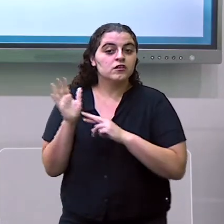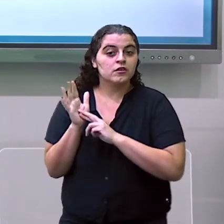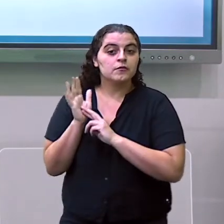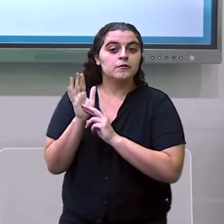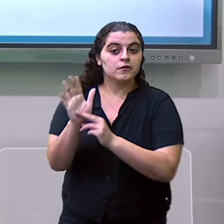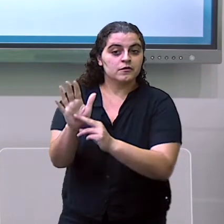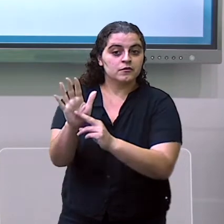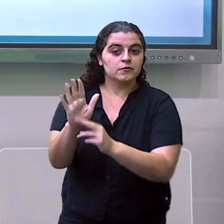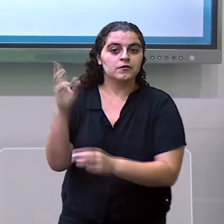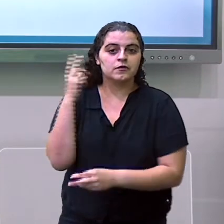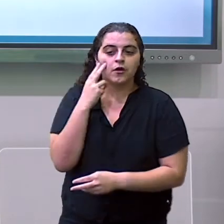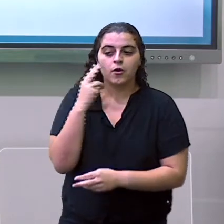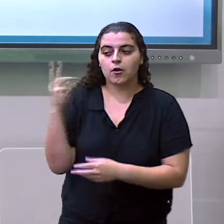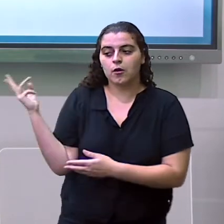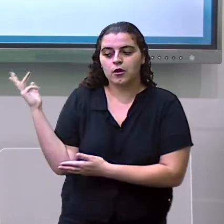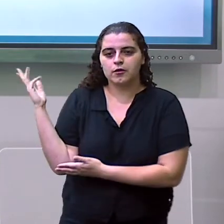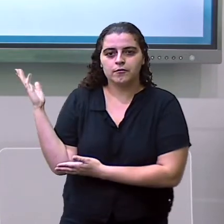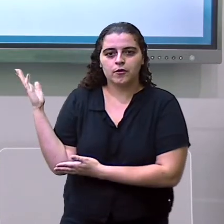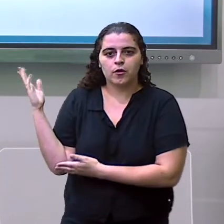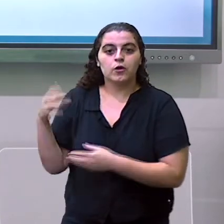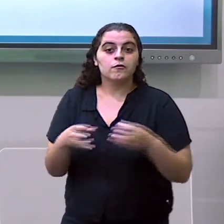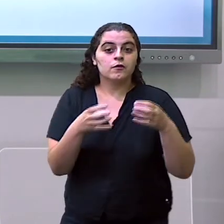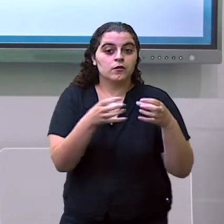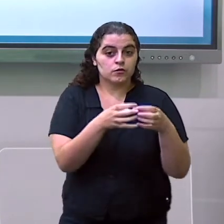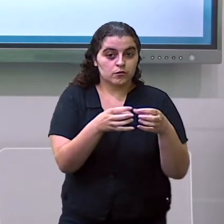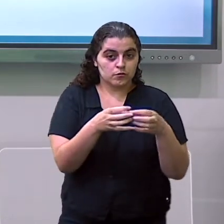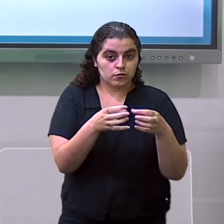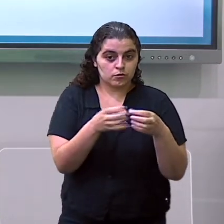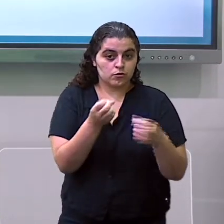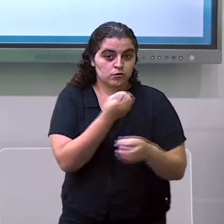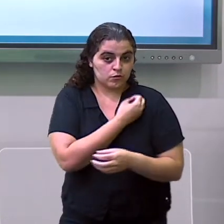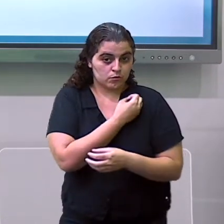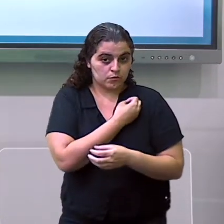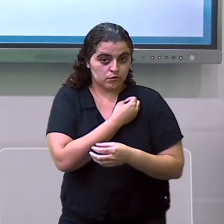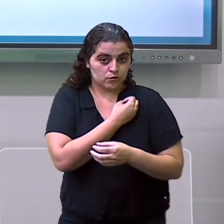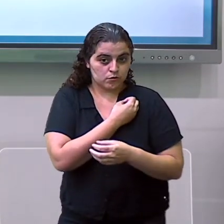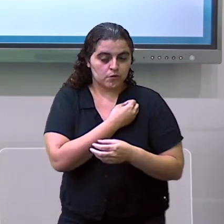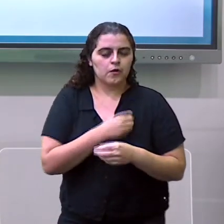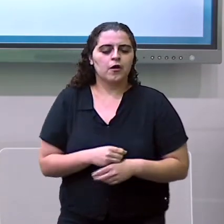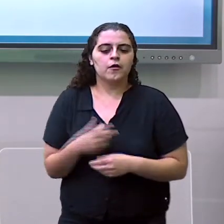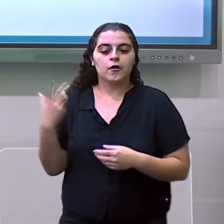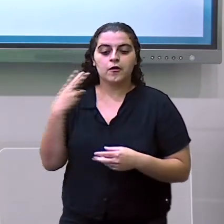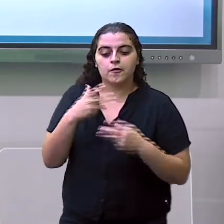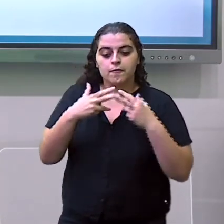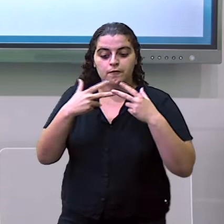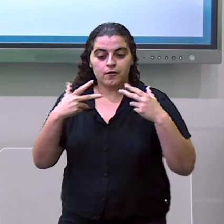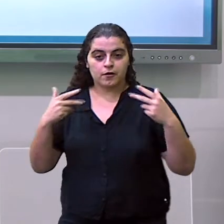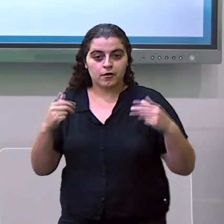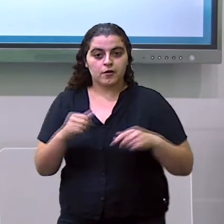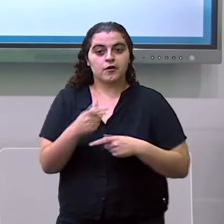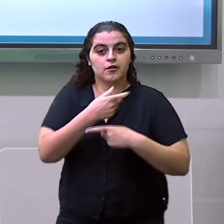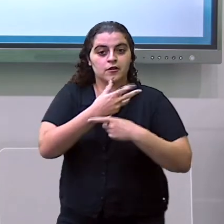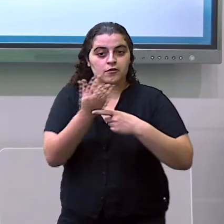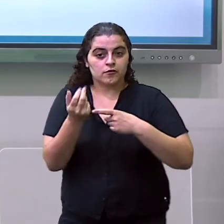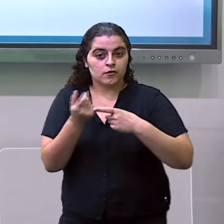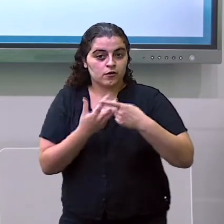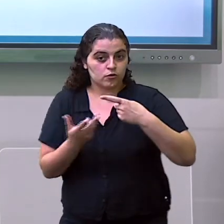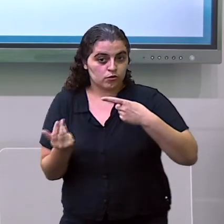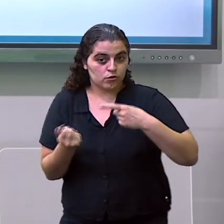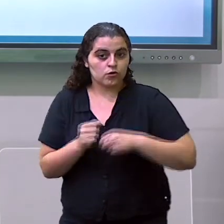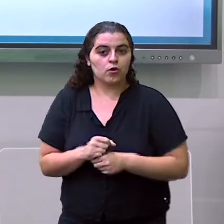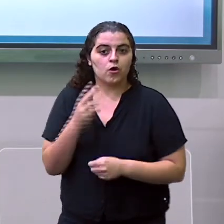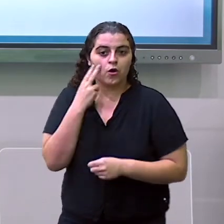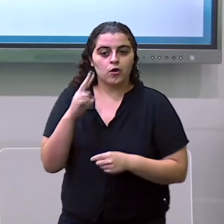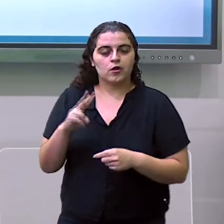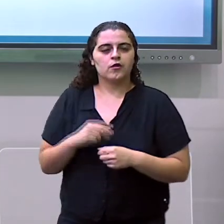trabalhando ela. Quando falamos sobre os conjuntos numéricos, são essas possibilidades de diferentes números, né? Ou seja,